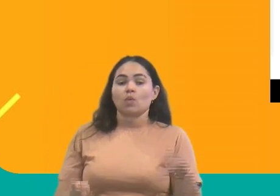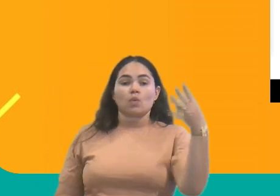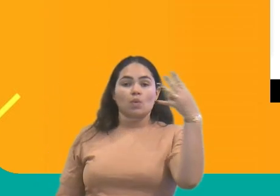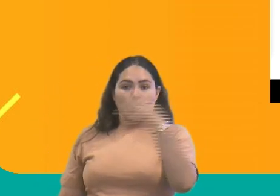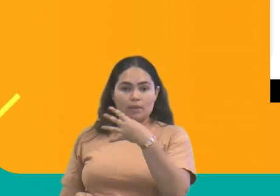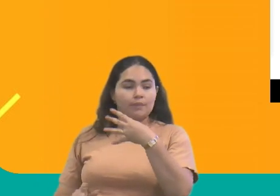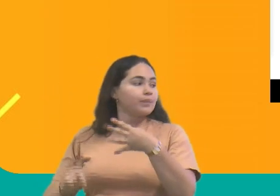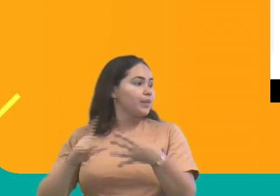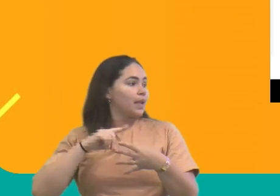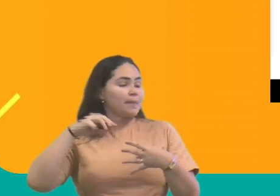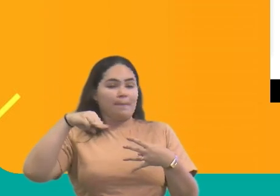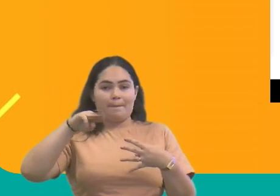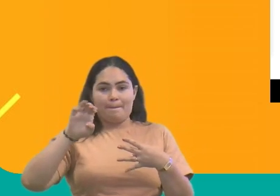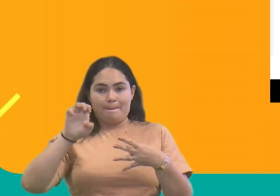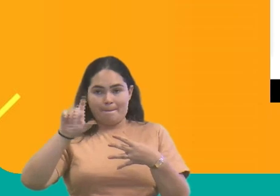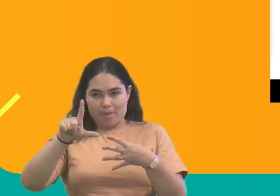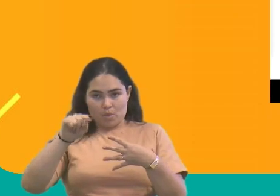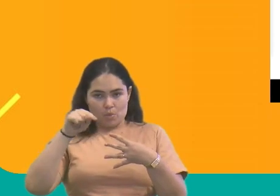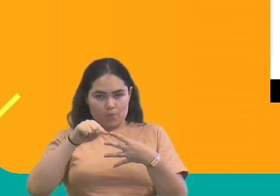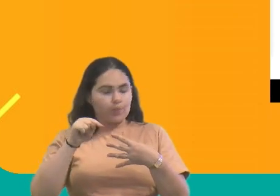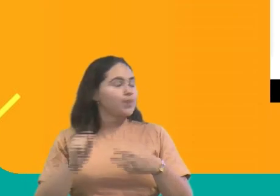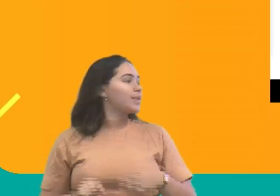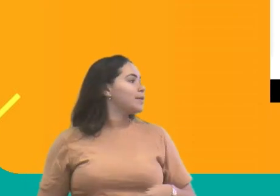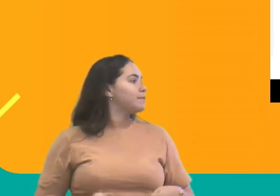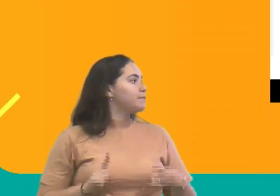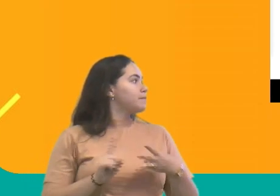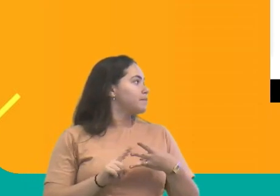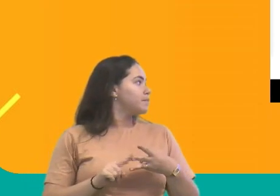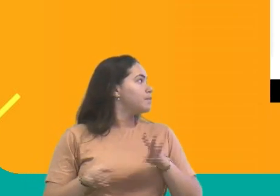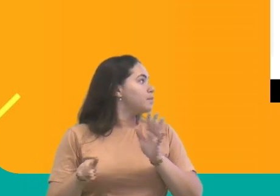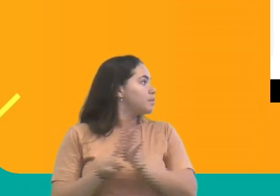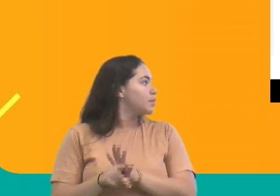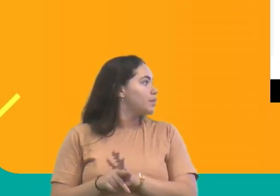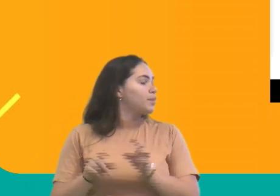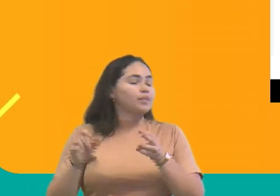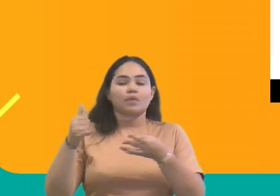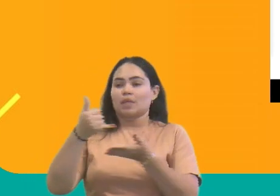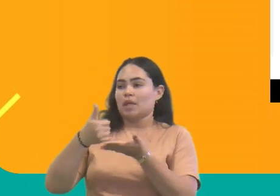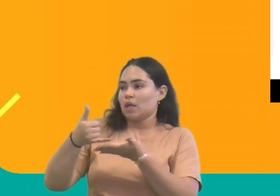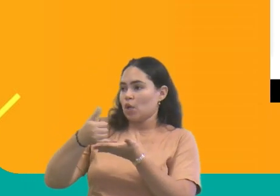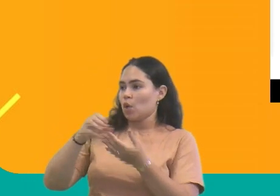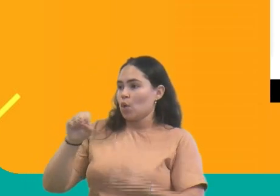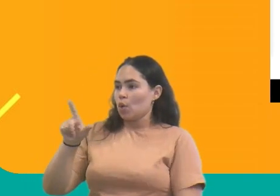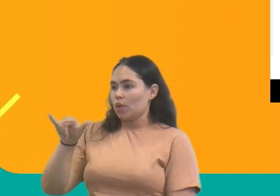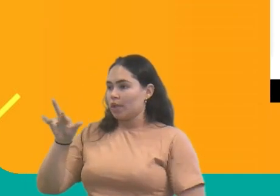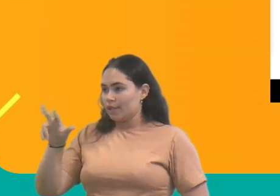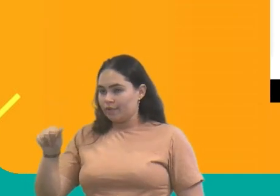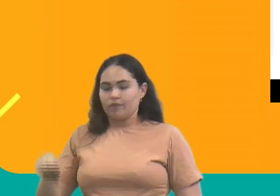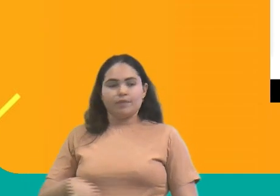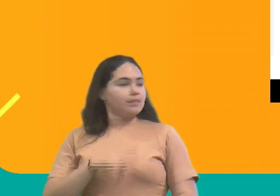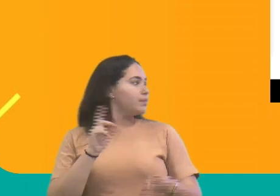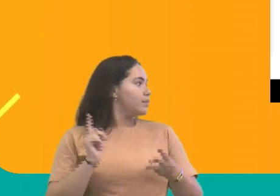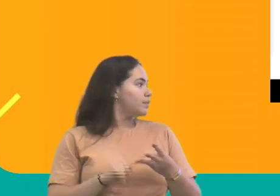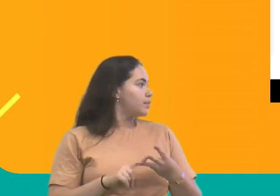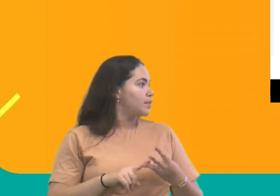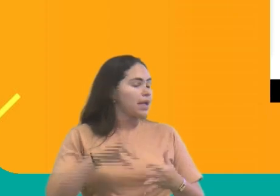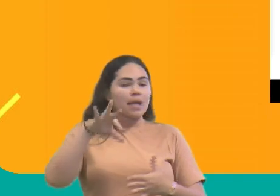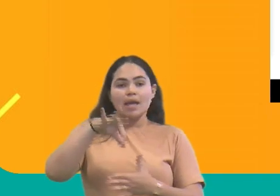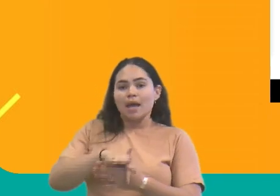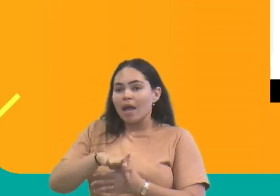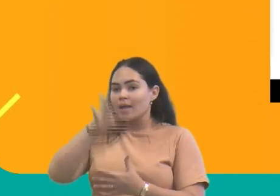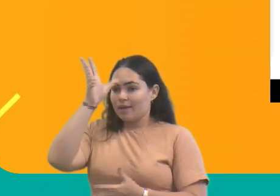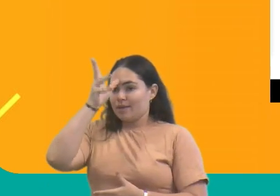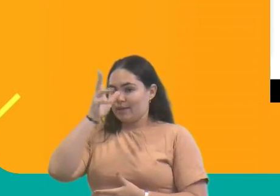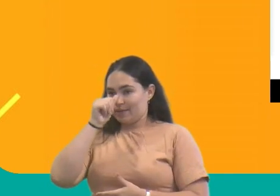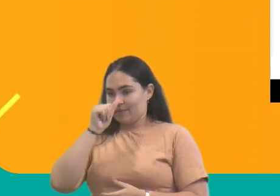tenho mel como carboidrato. Ácidos graxos insaturados, eu tenho azeite de oliva. E eu tenho carne de